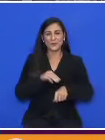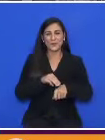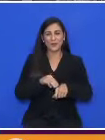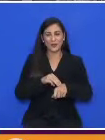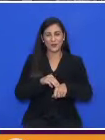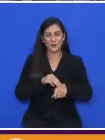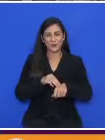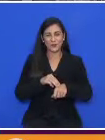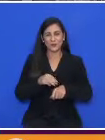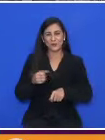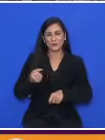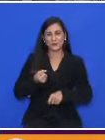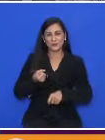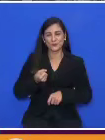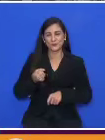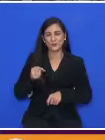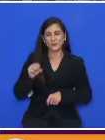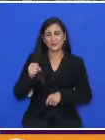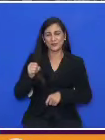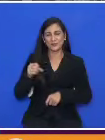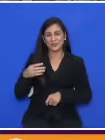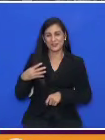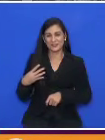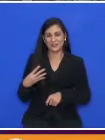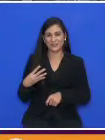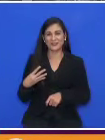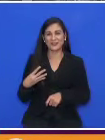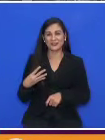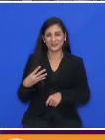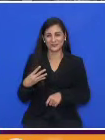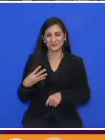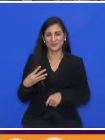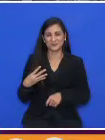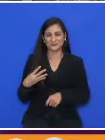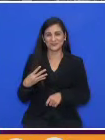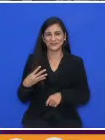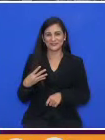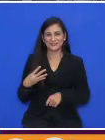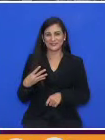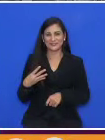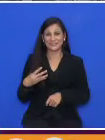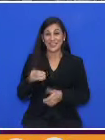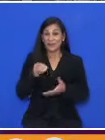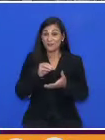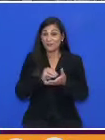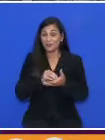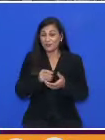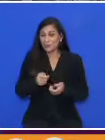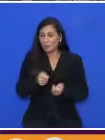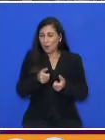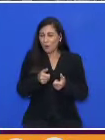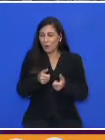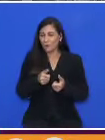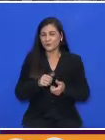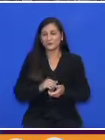marrom, número 84. Marrom, 84. Falta pouco.